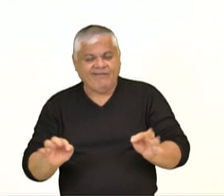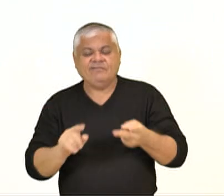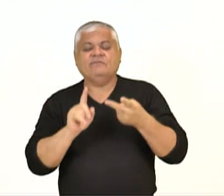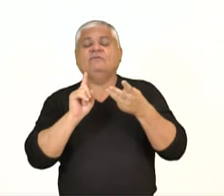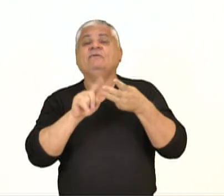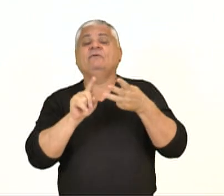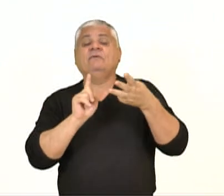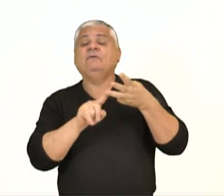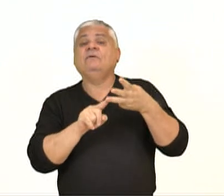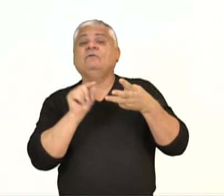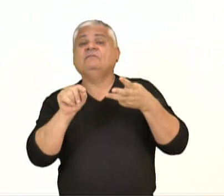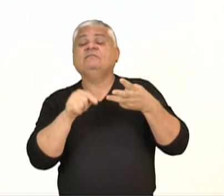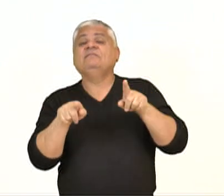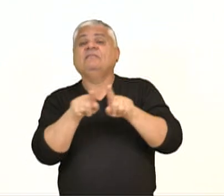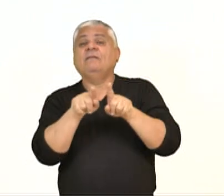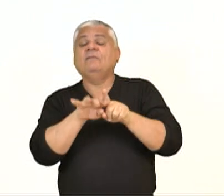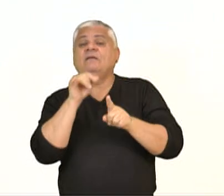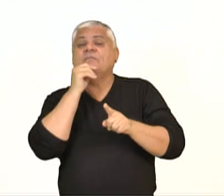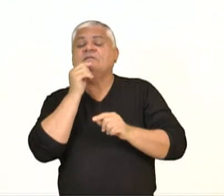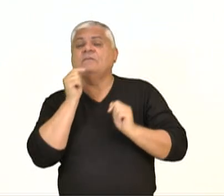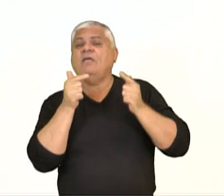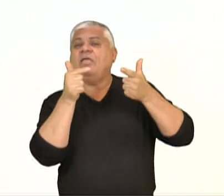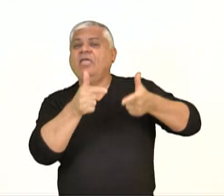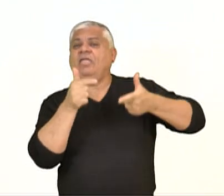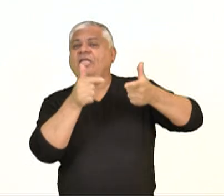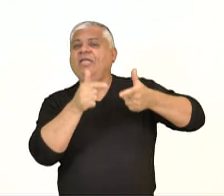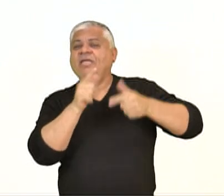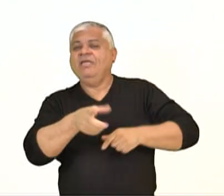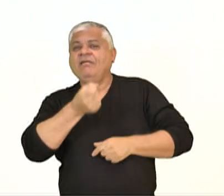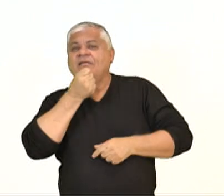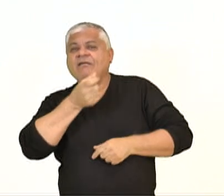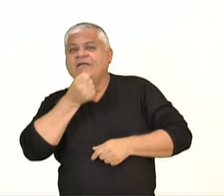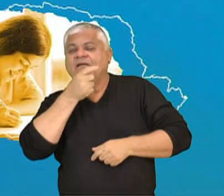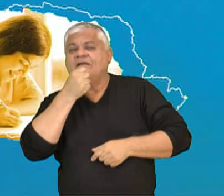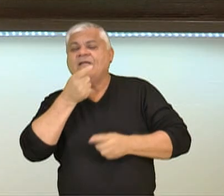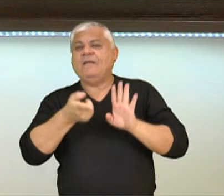e reconhecemos os efeitos de ironia do emprego de expressões e